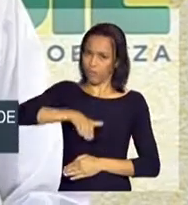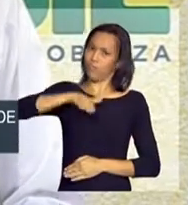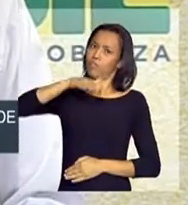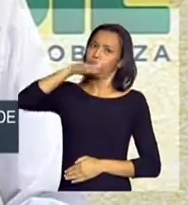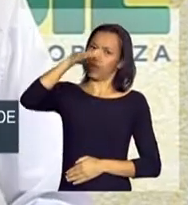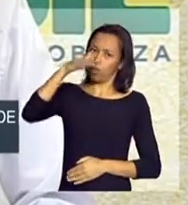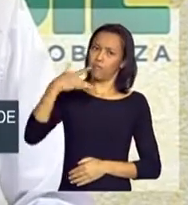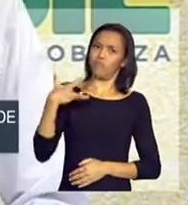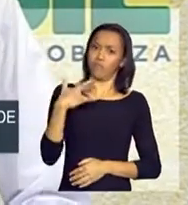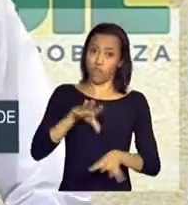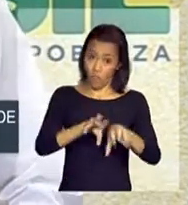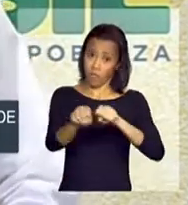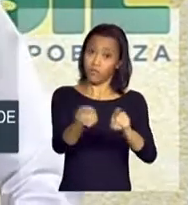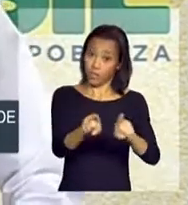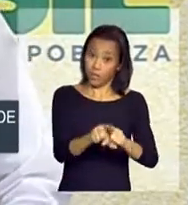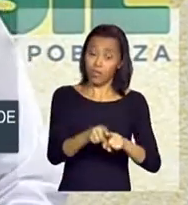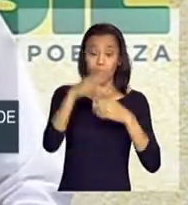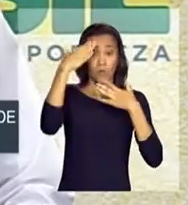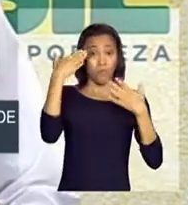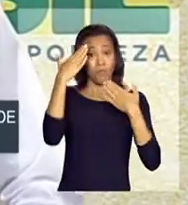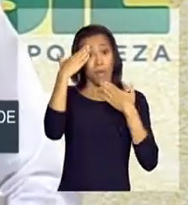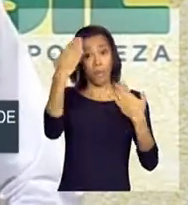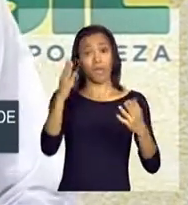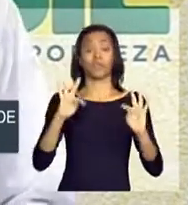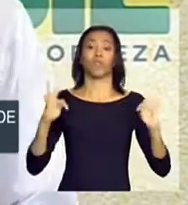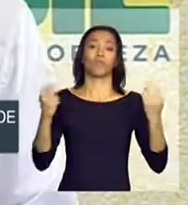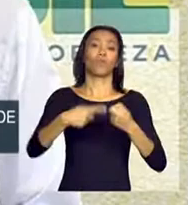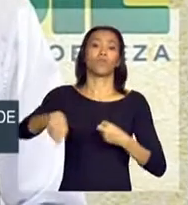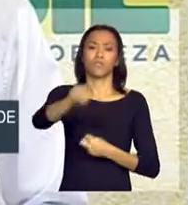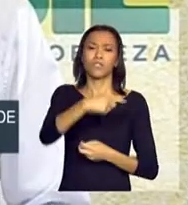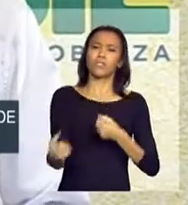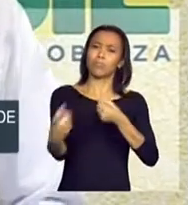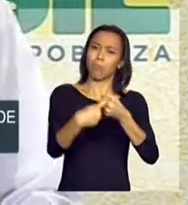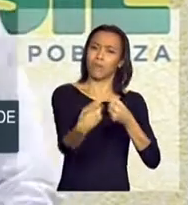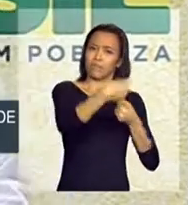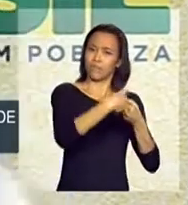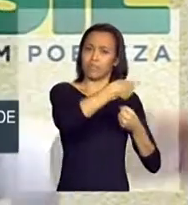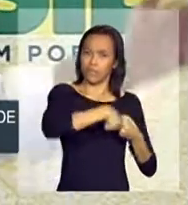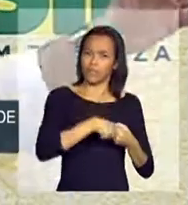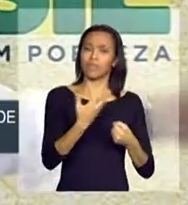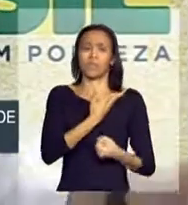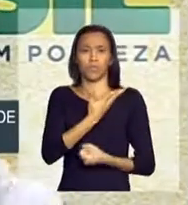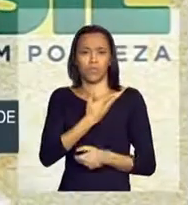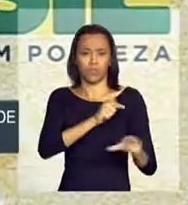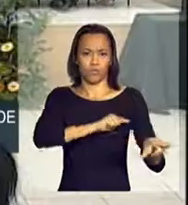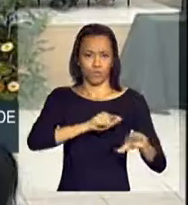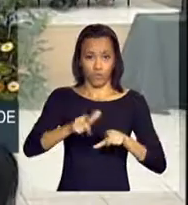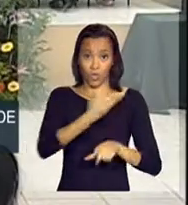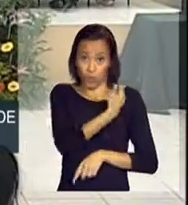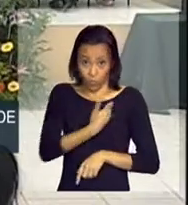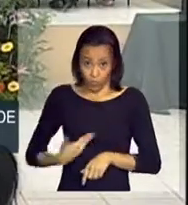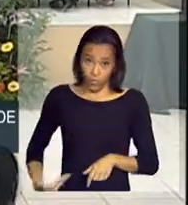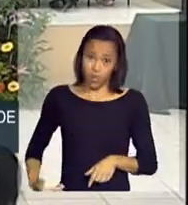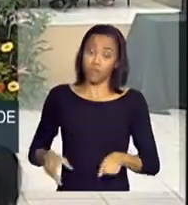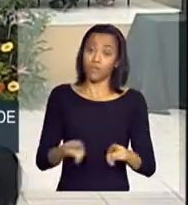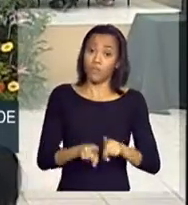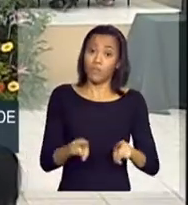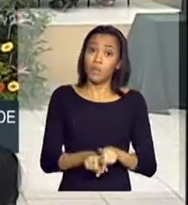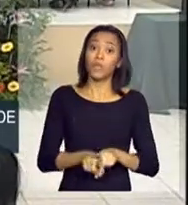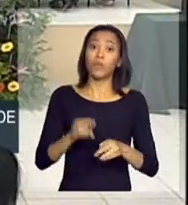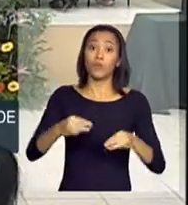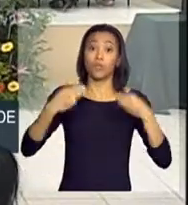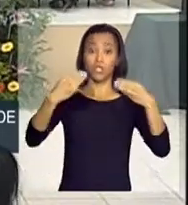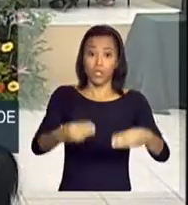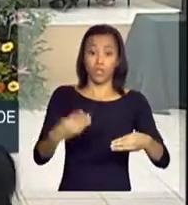para nossas crianças aqui no distrito federal tão grande abraço a todos vocês todos os parceiros nossos próprios de governo conhecerá a saúde Ministério da